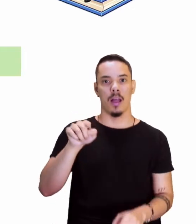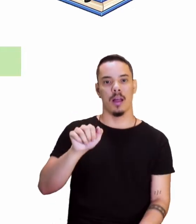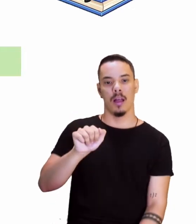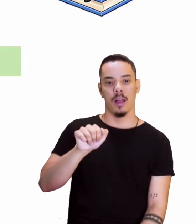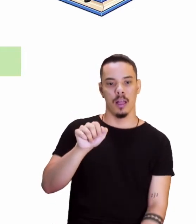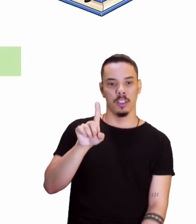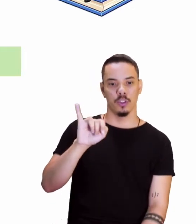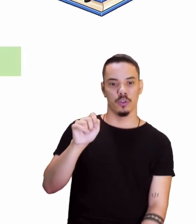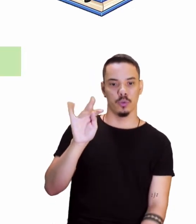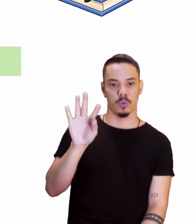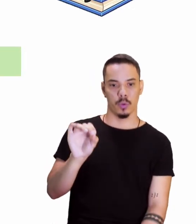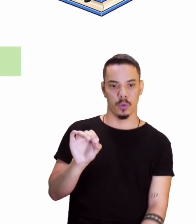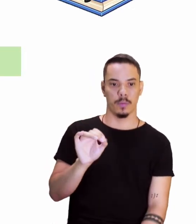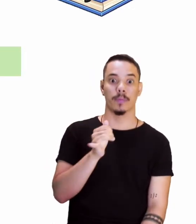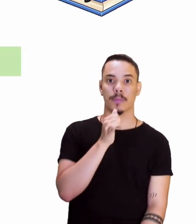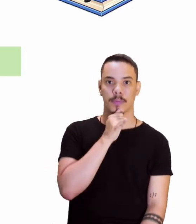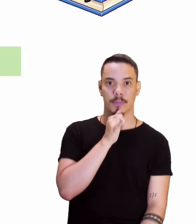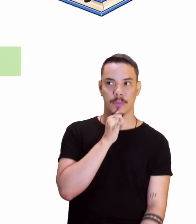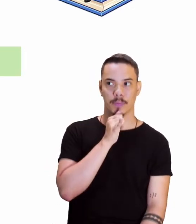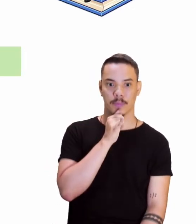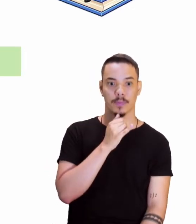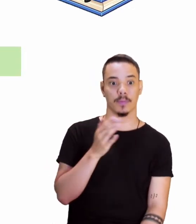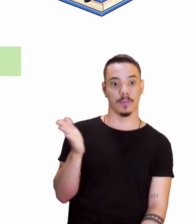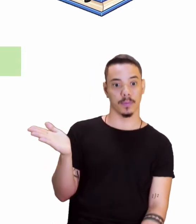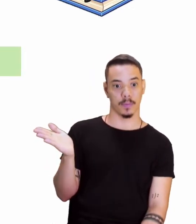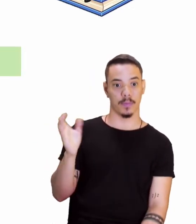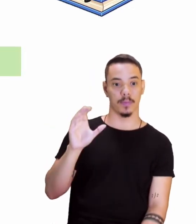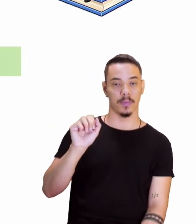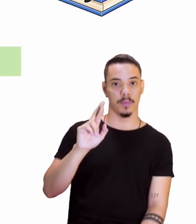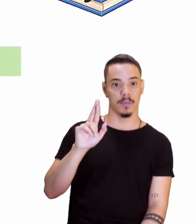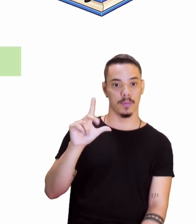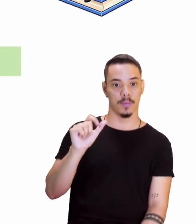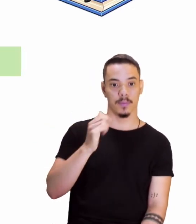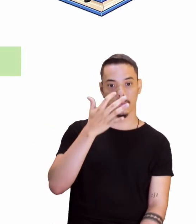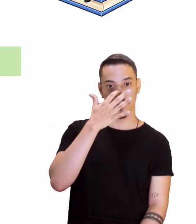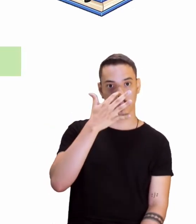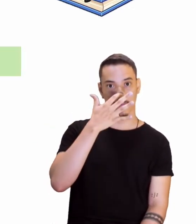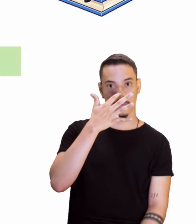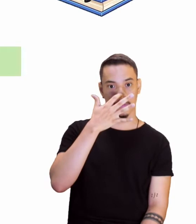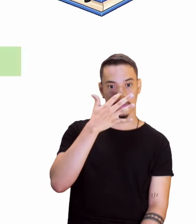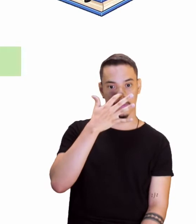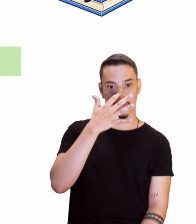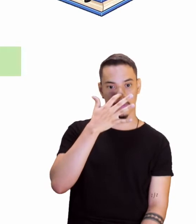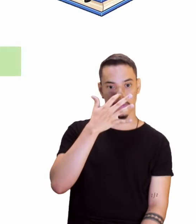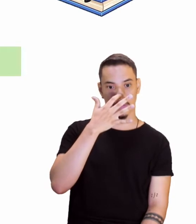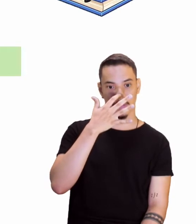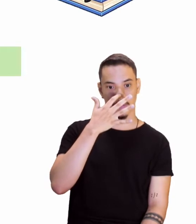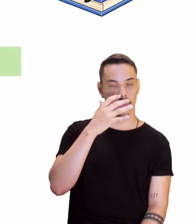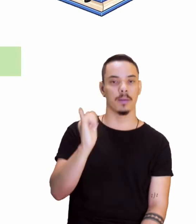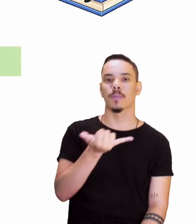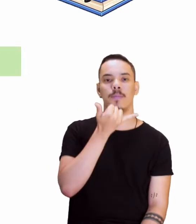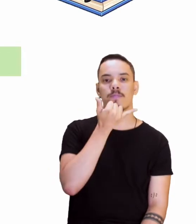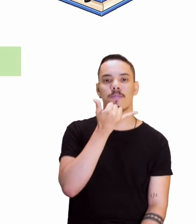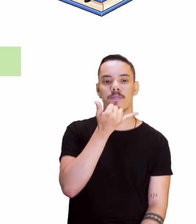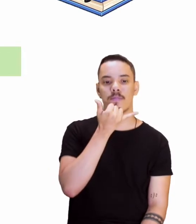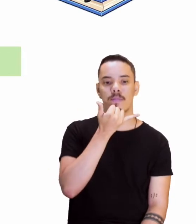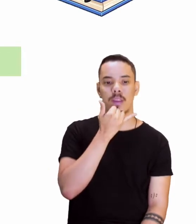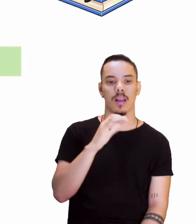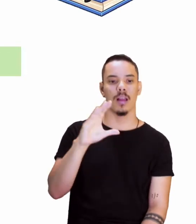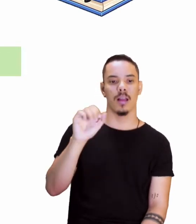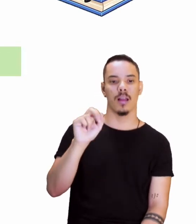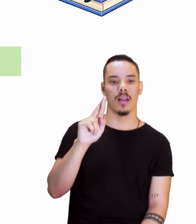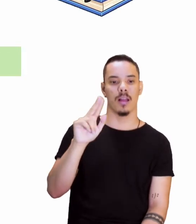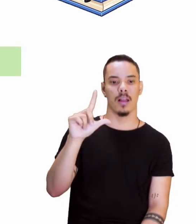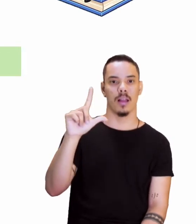adverbial, tá certo? Ó, Carla assiste, mora em São Paulo há